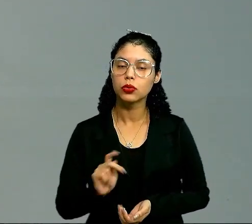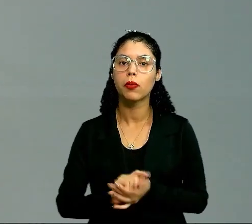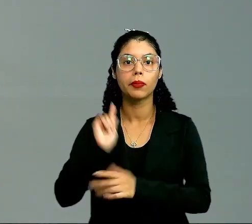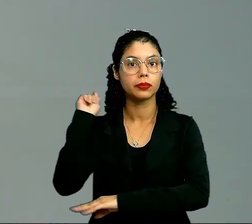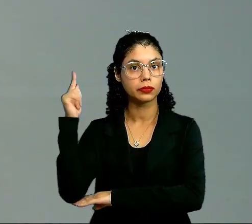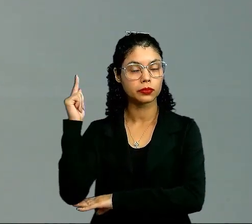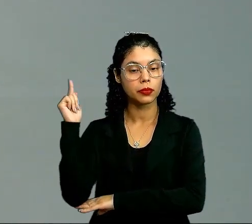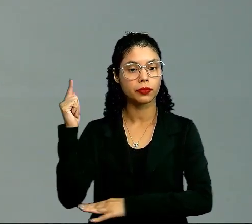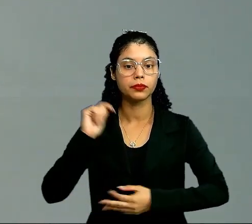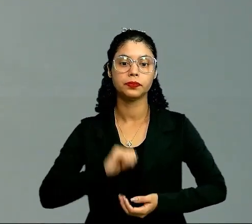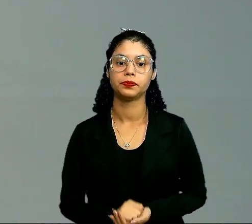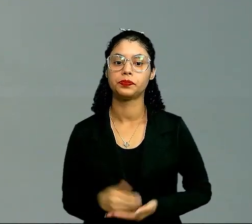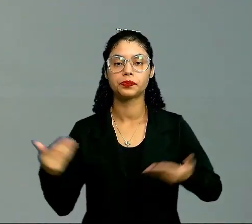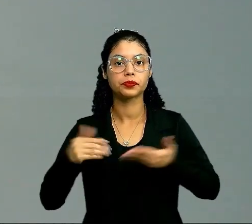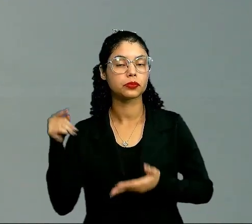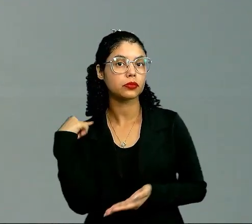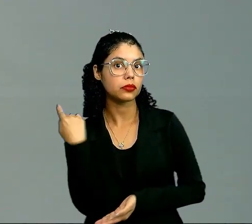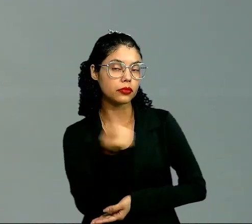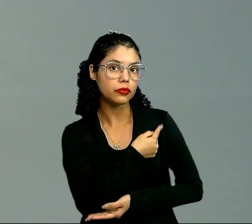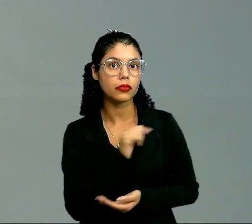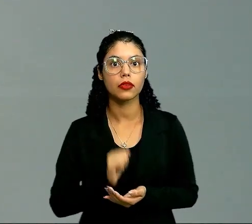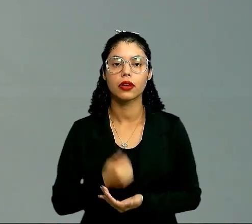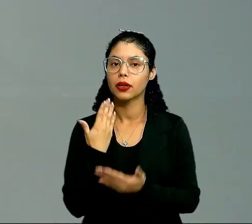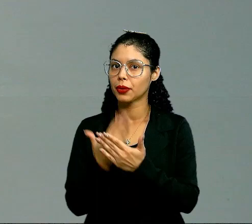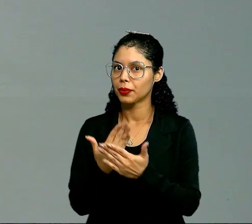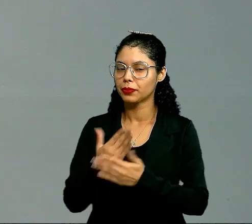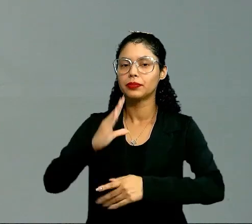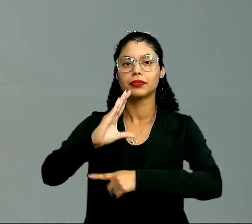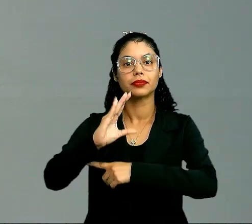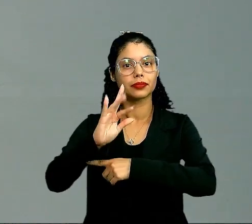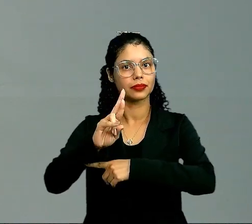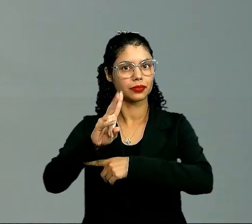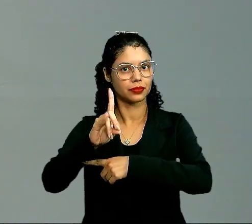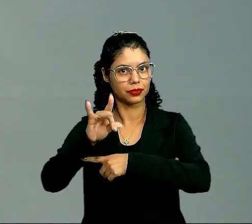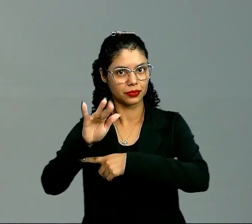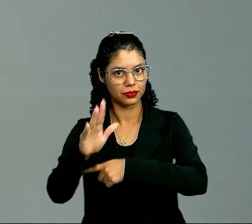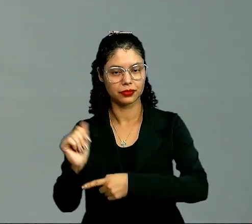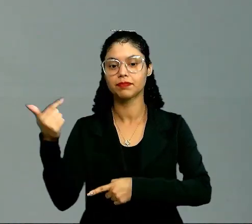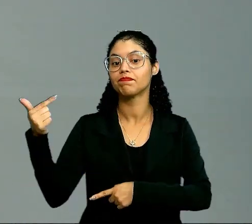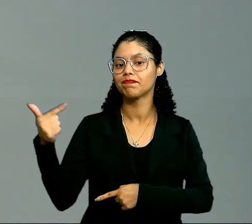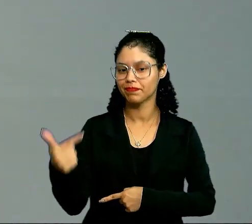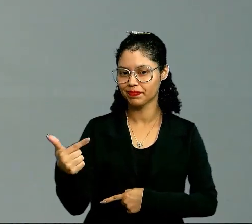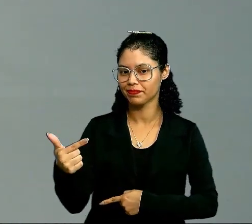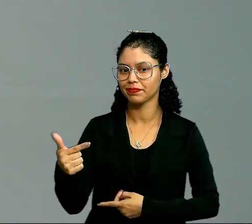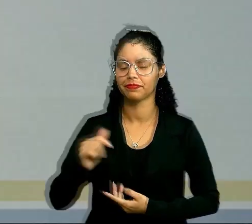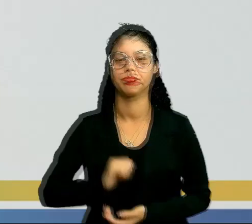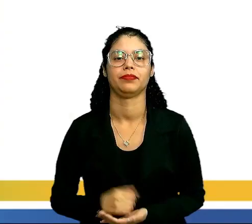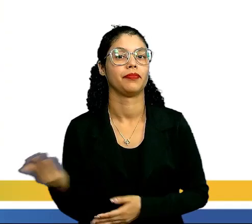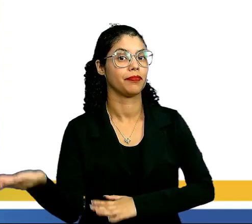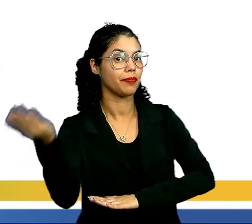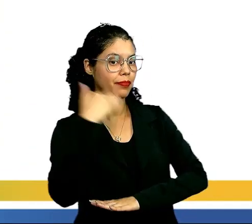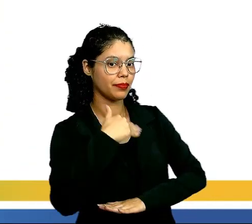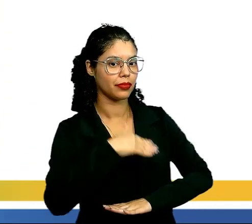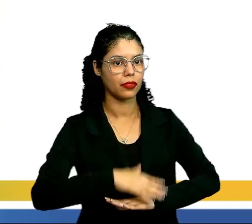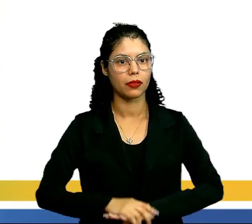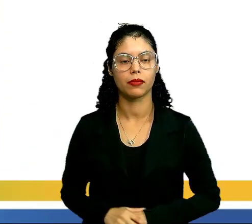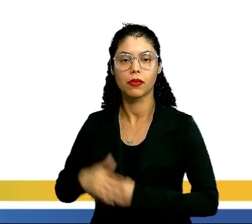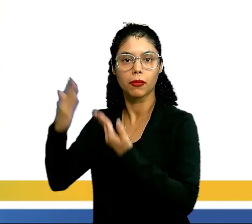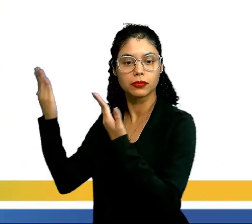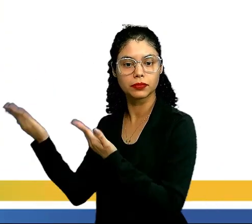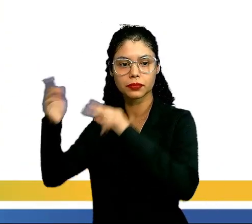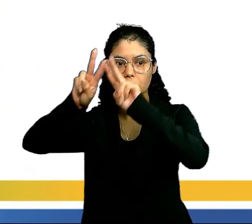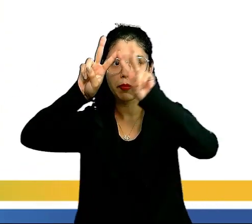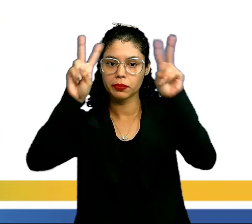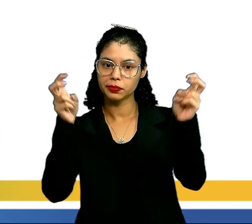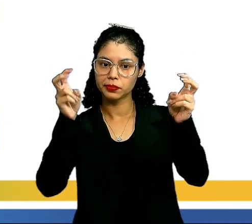de Geografia e hoje nós vamos estudar Cartografia, parte 2. Vamos então comigo? Aqui é o tema